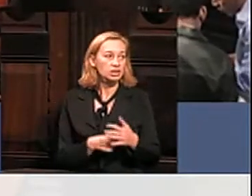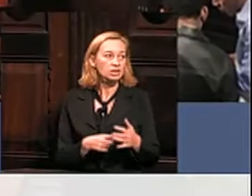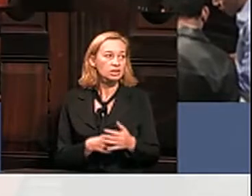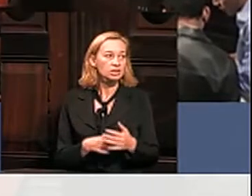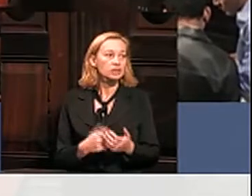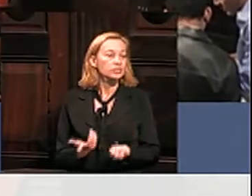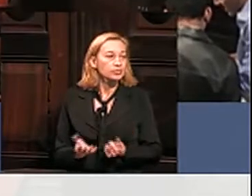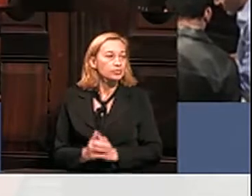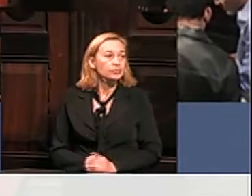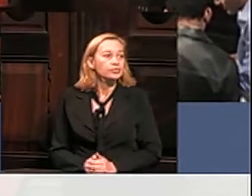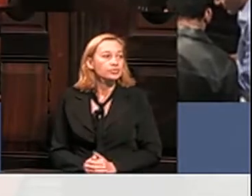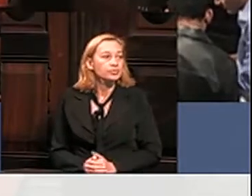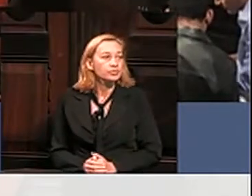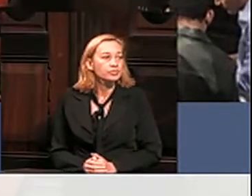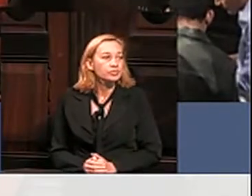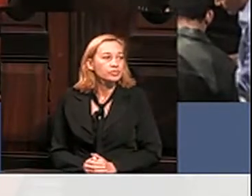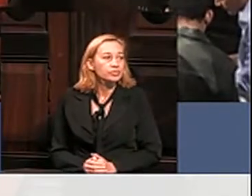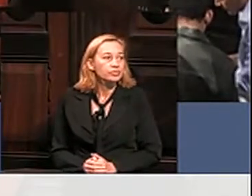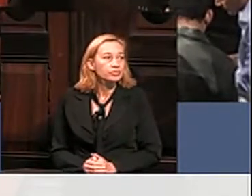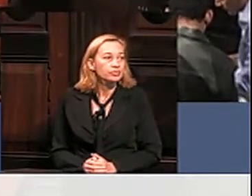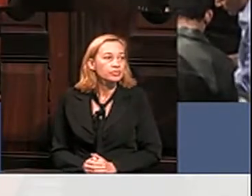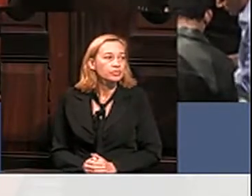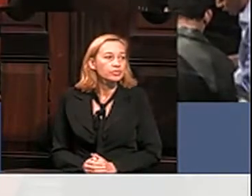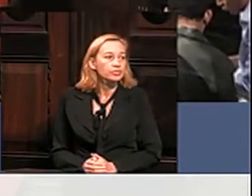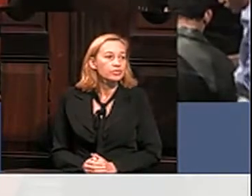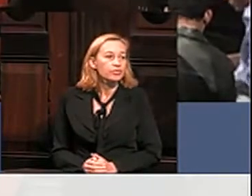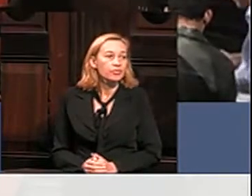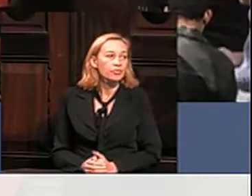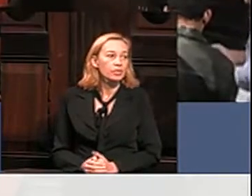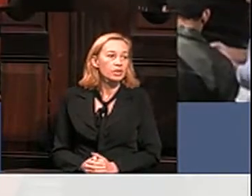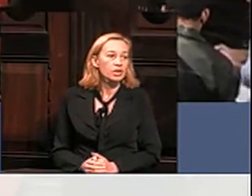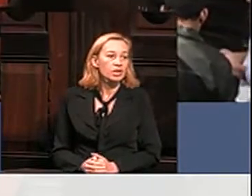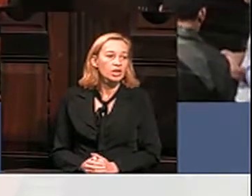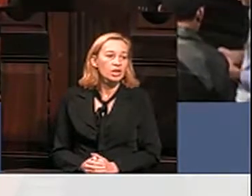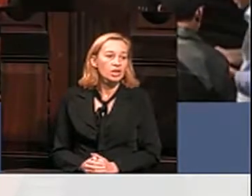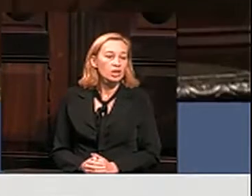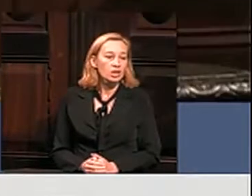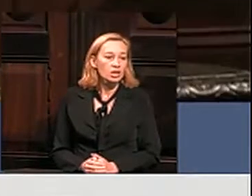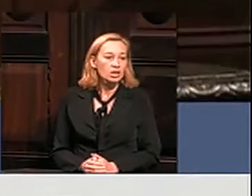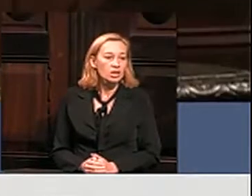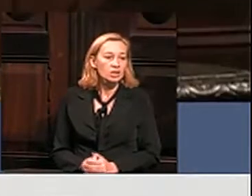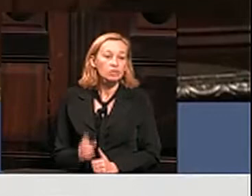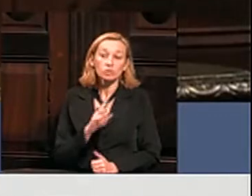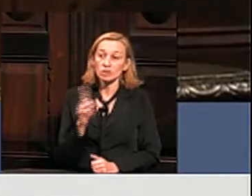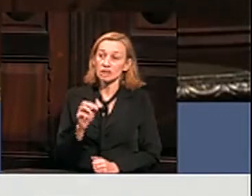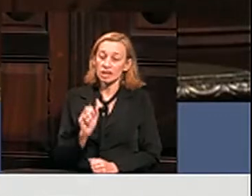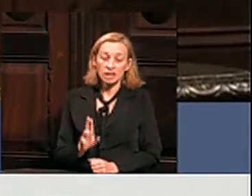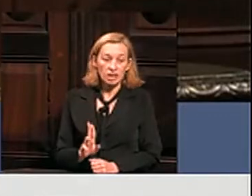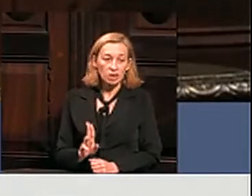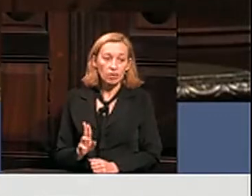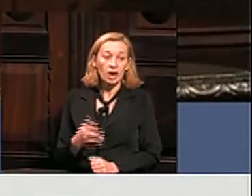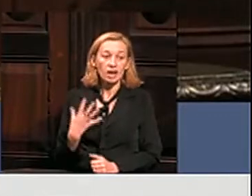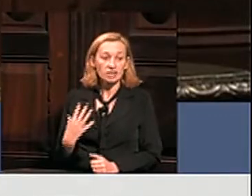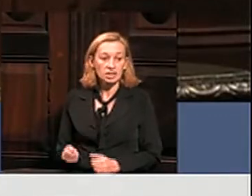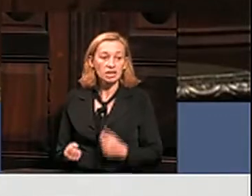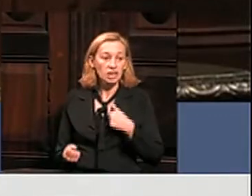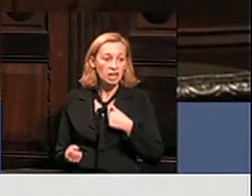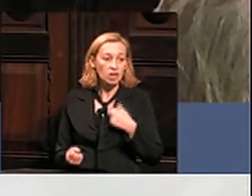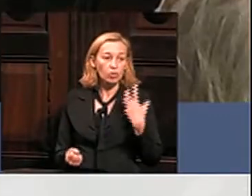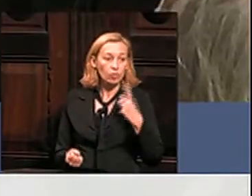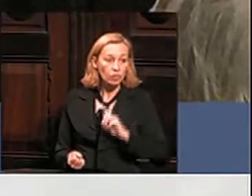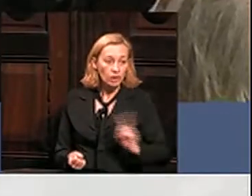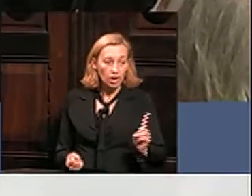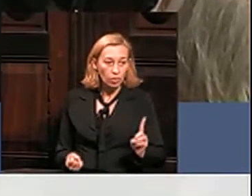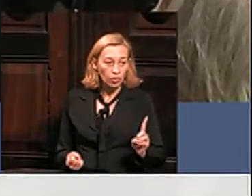regimental. Destaque é um a favor e outro contra. E encaminha até a